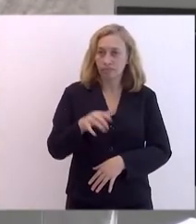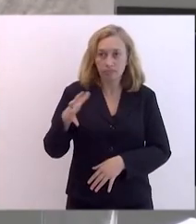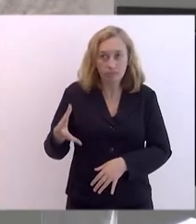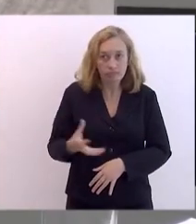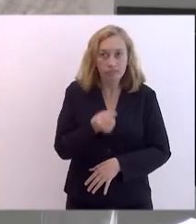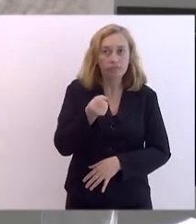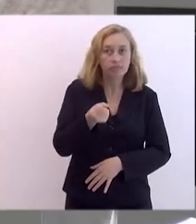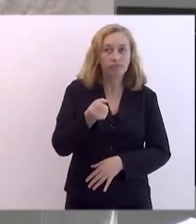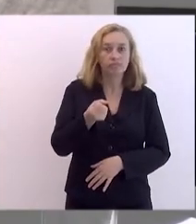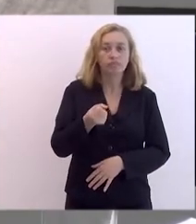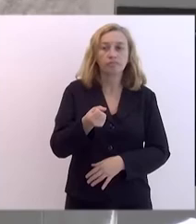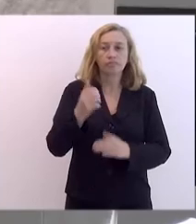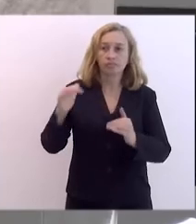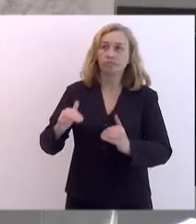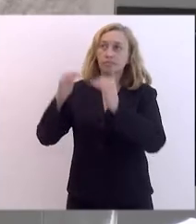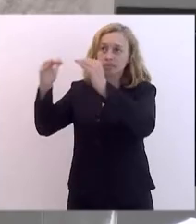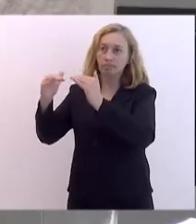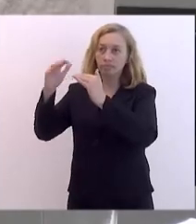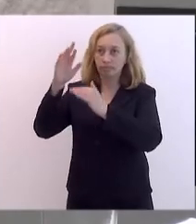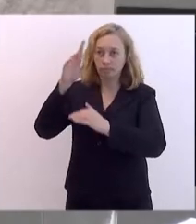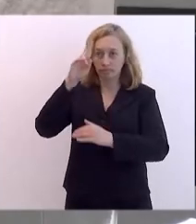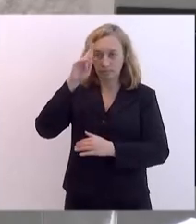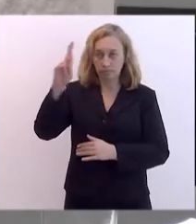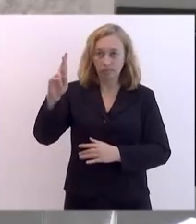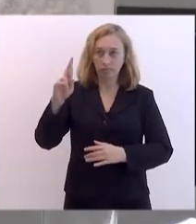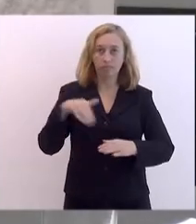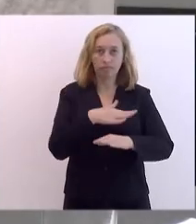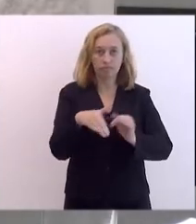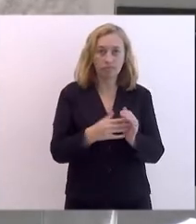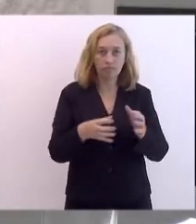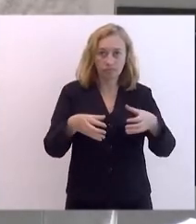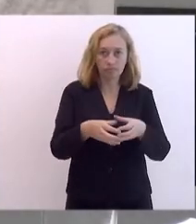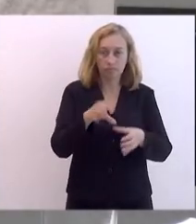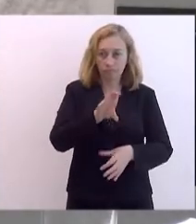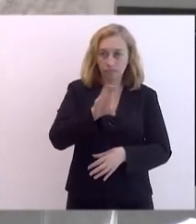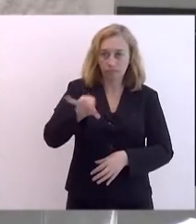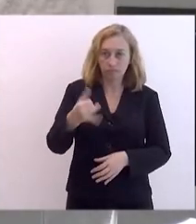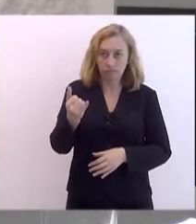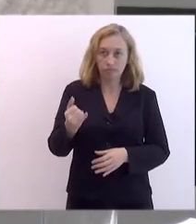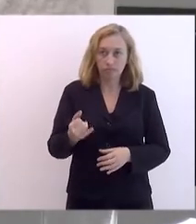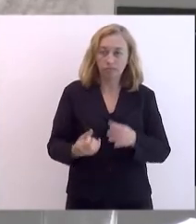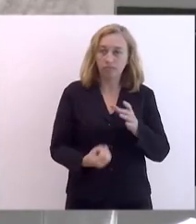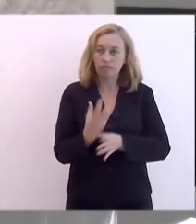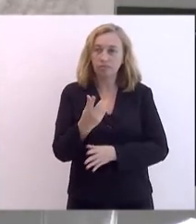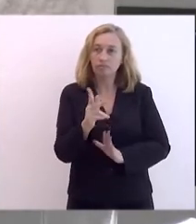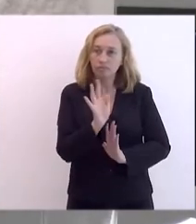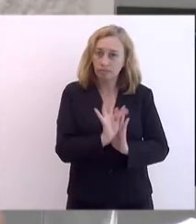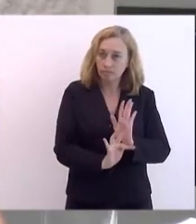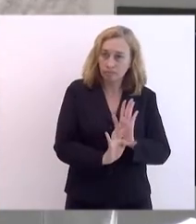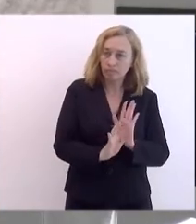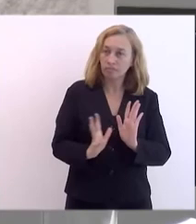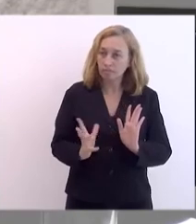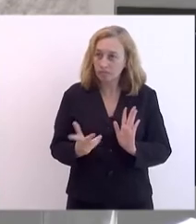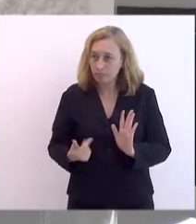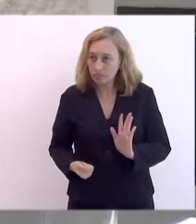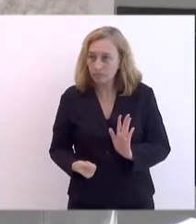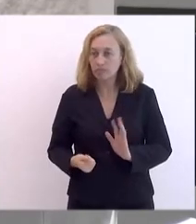Vossa Excelência e toda a equipe da CCJ na tentativa de construir um texto viável, constitucional,